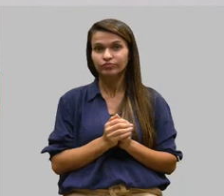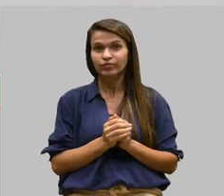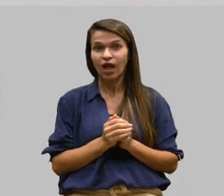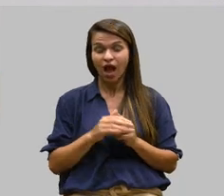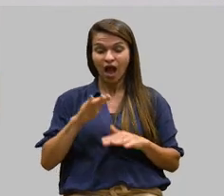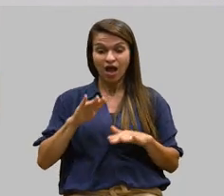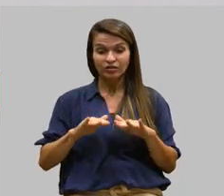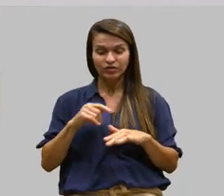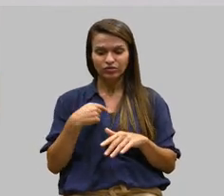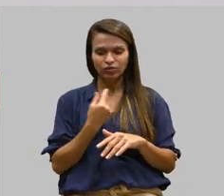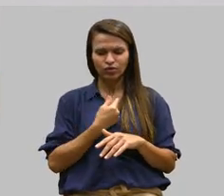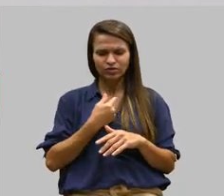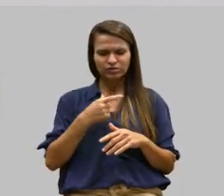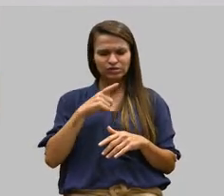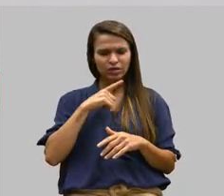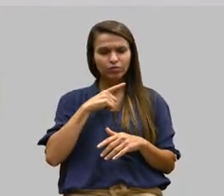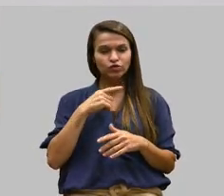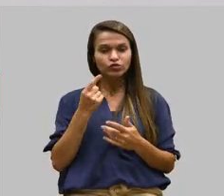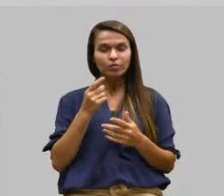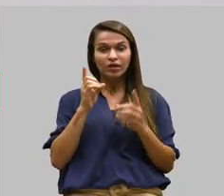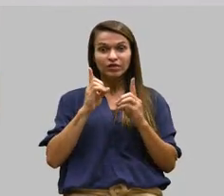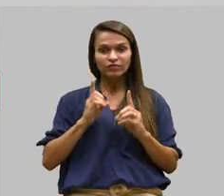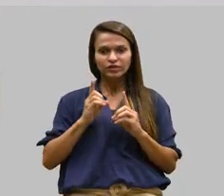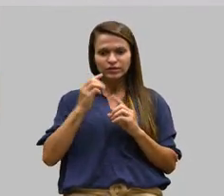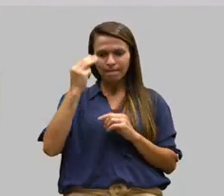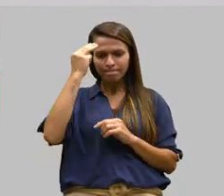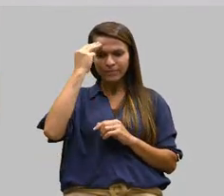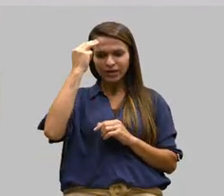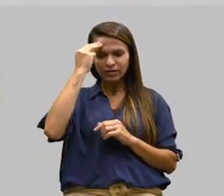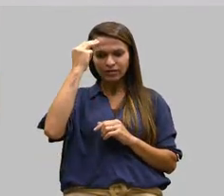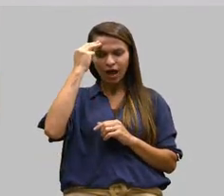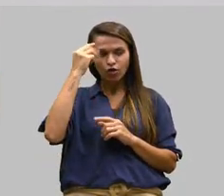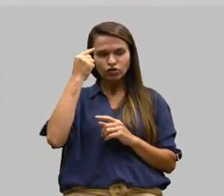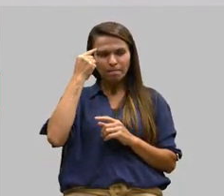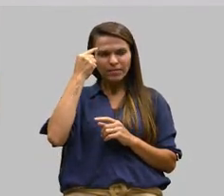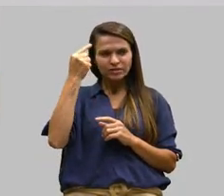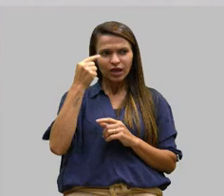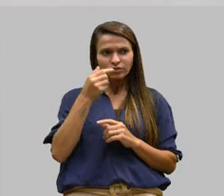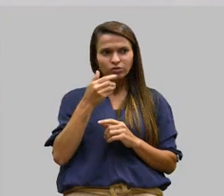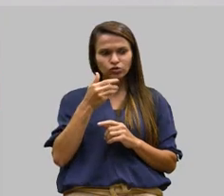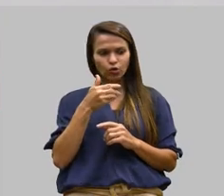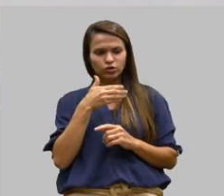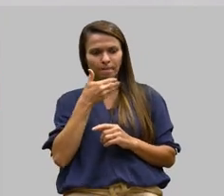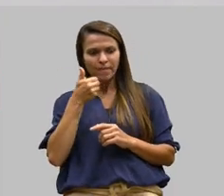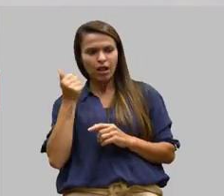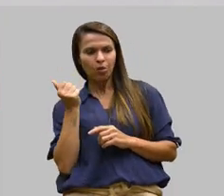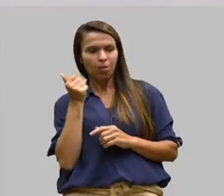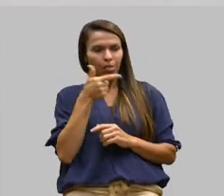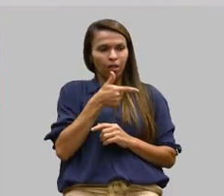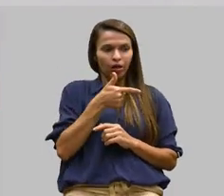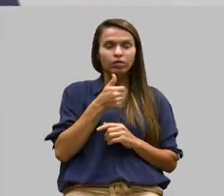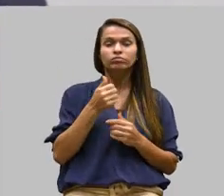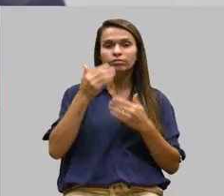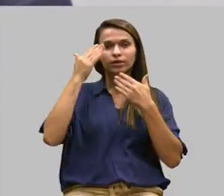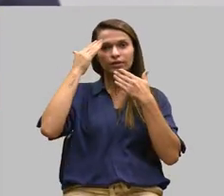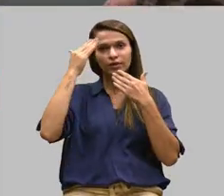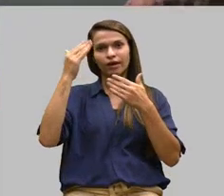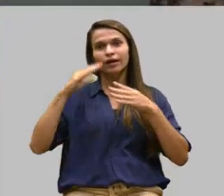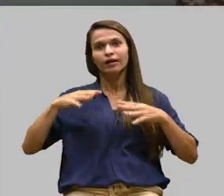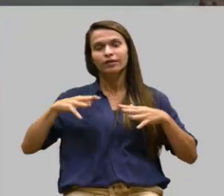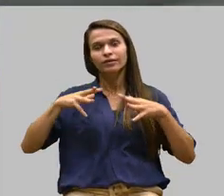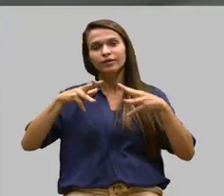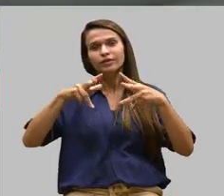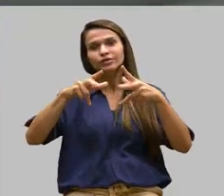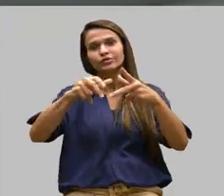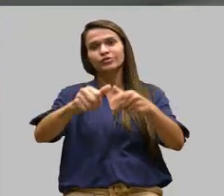uma deficiência mental da nossa parte de achar que somos melhores que outros Muito obrigado a todos